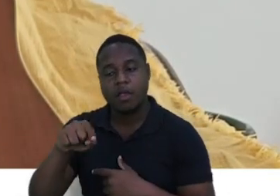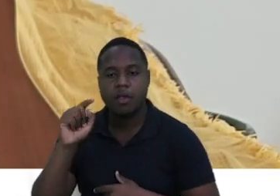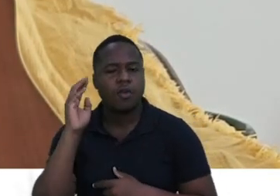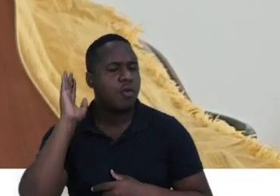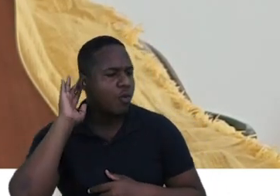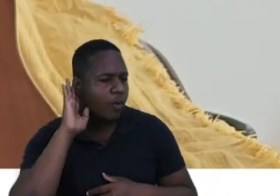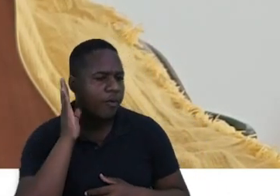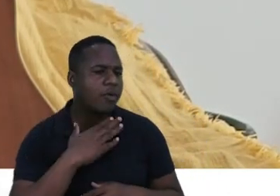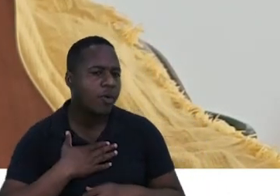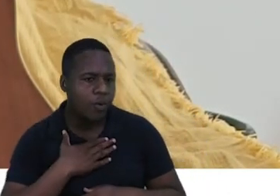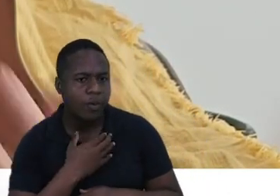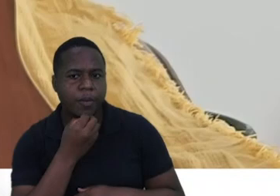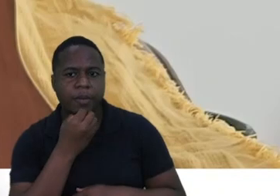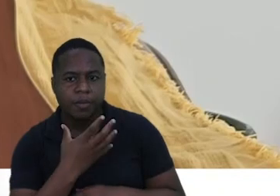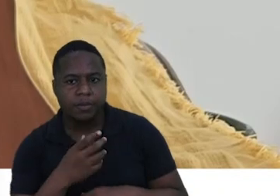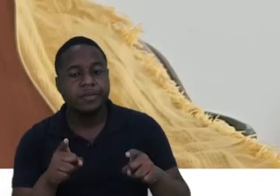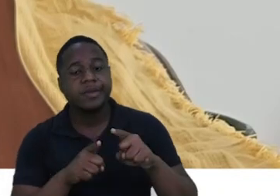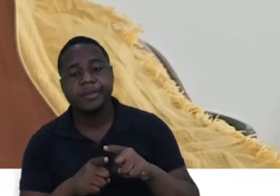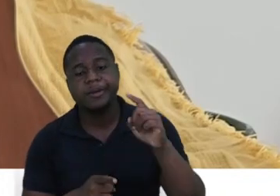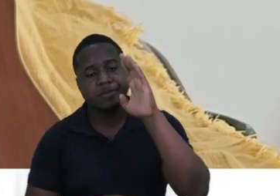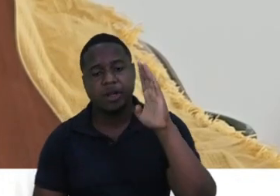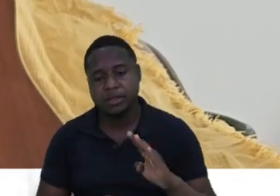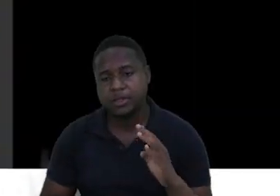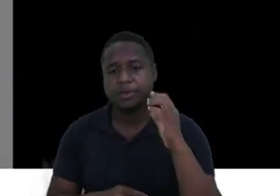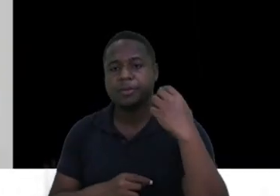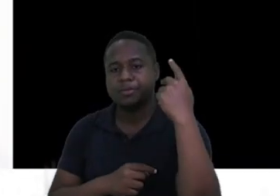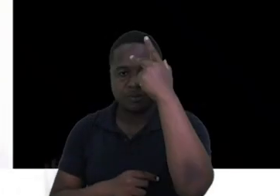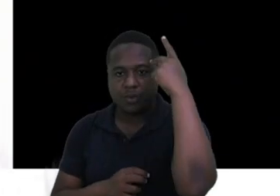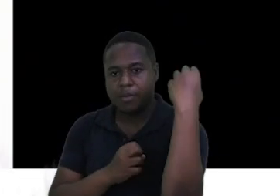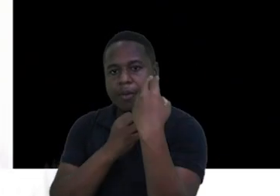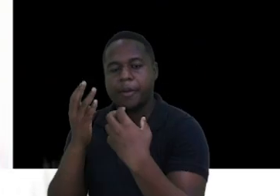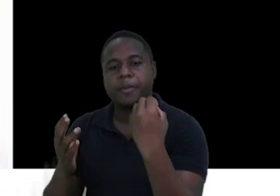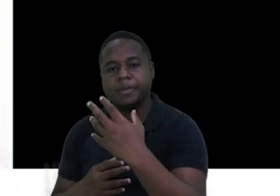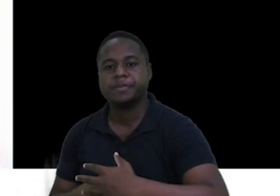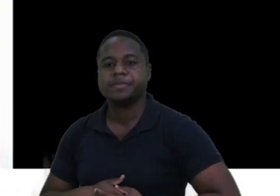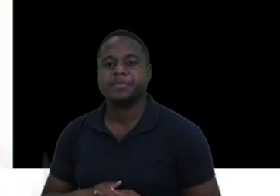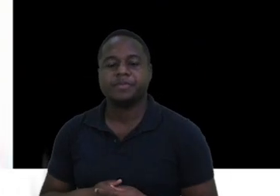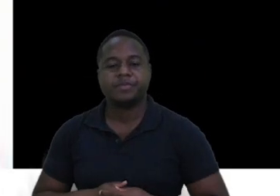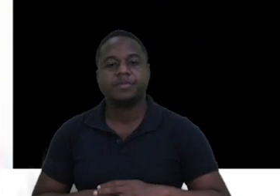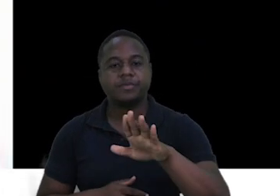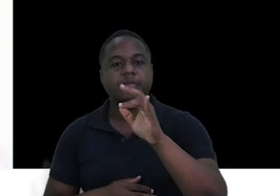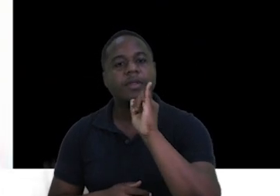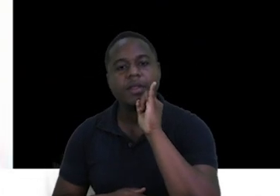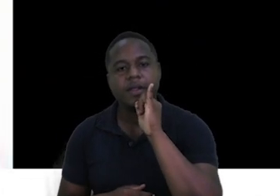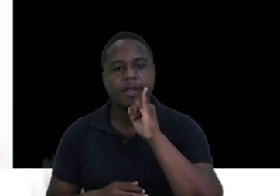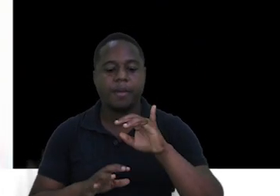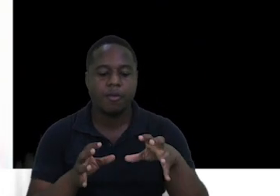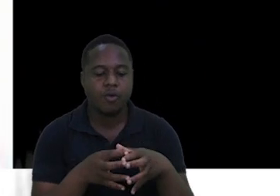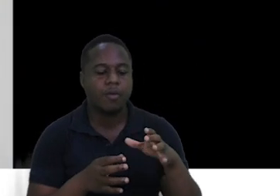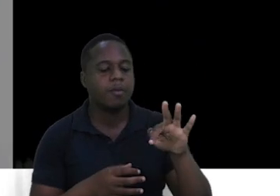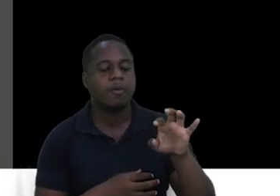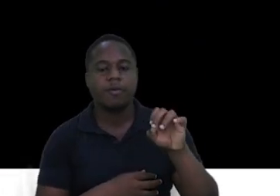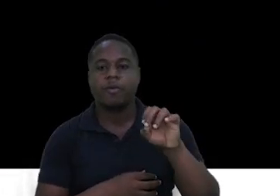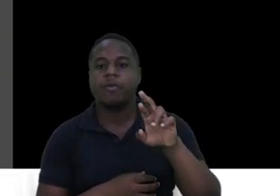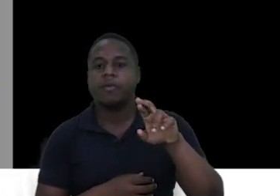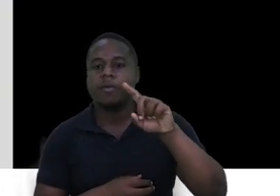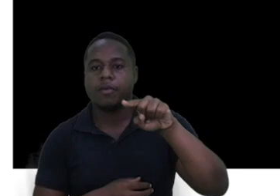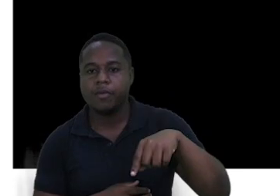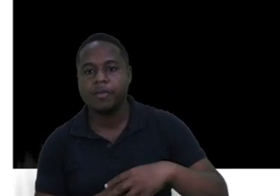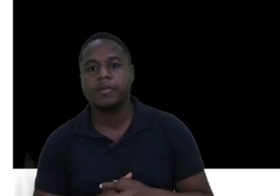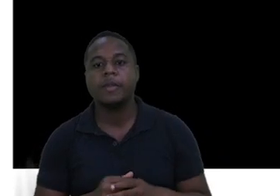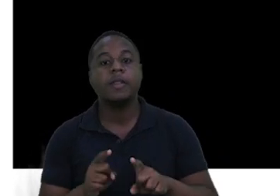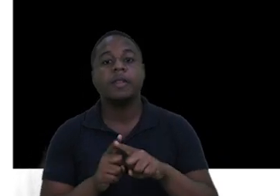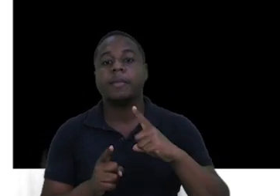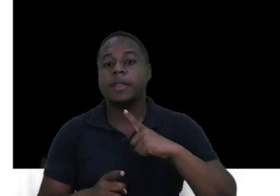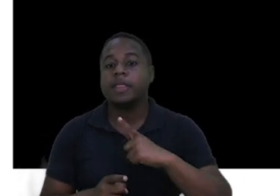aspecto, sobretudo pela migração, como eu falei anteriormente, dos brasileiros. É importante salientar, gente, que a apresentação de forró fica em vários locais da Europa, que também